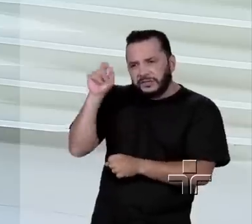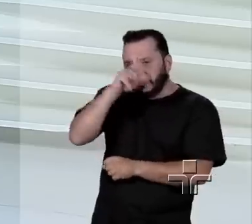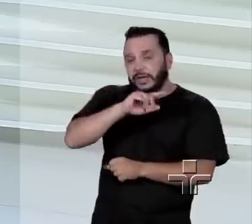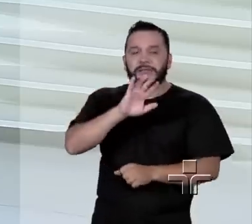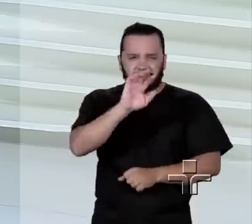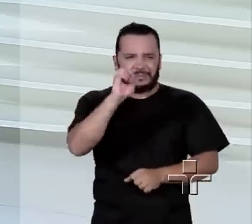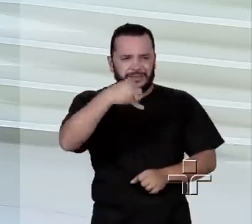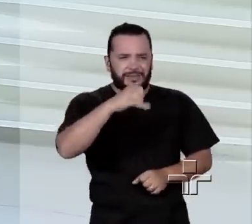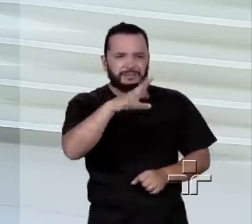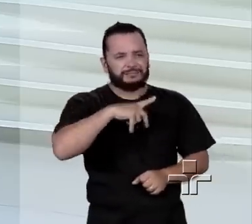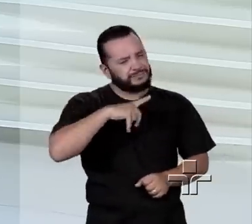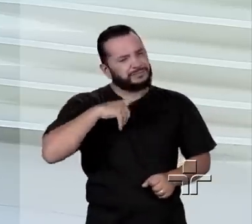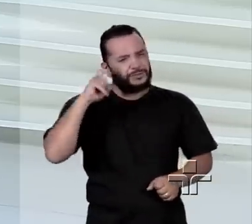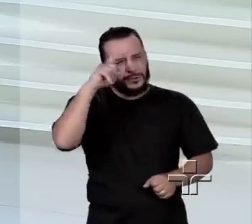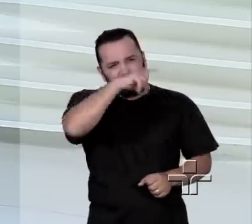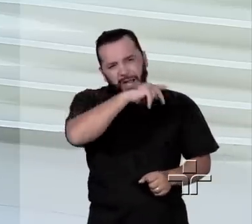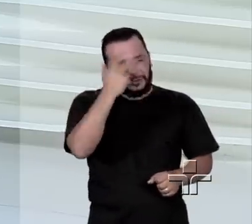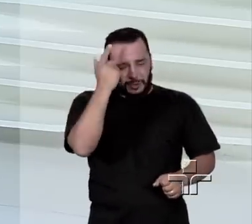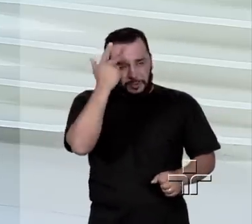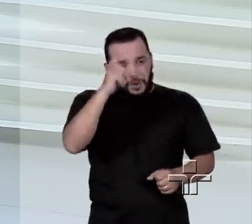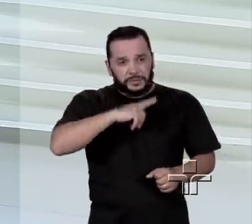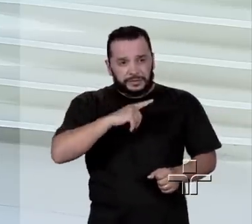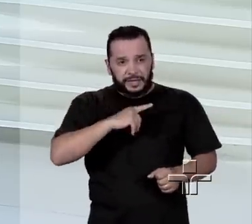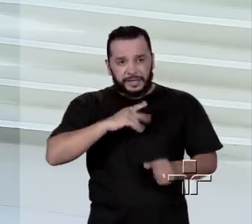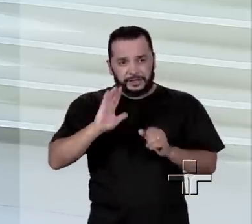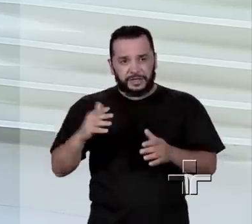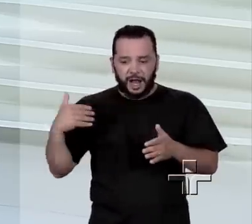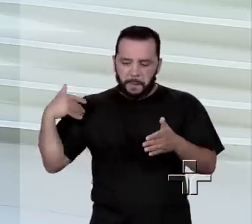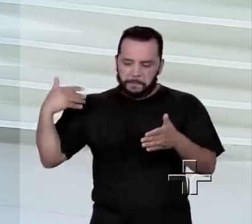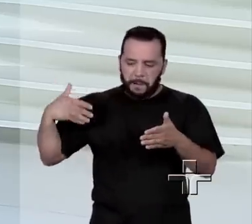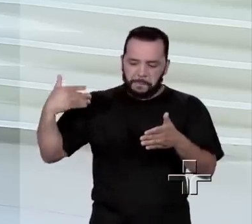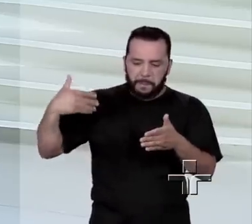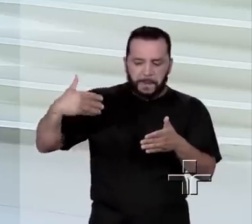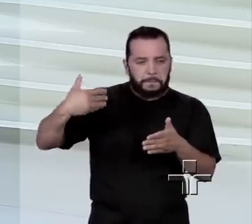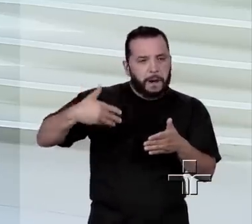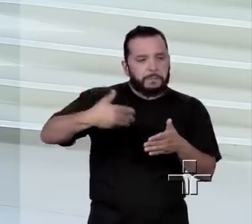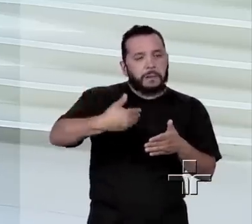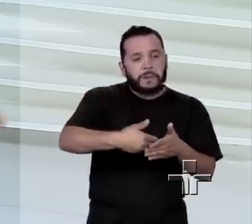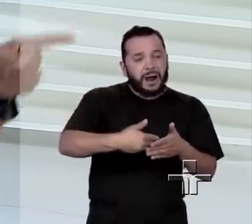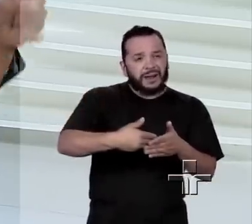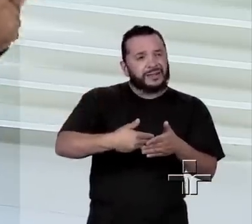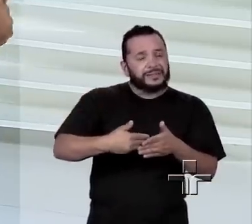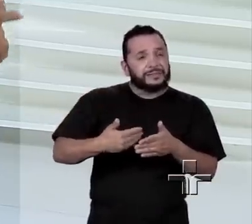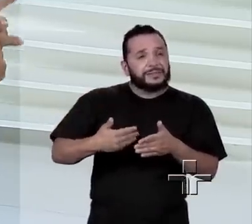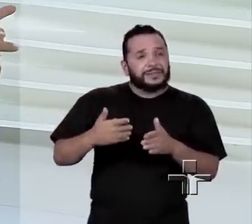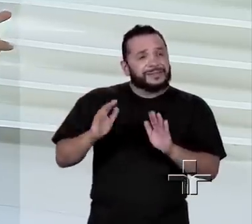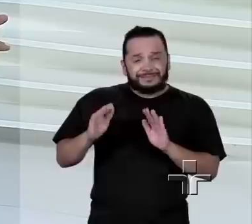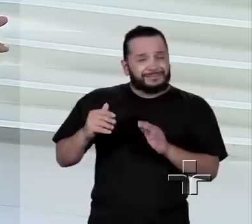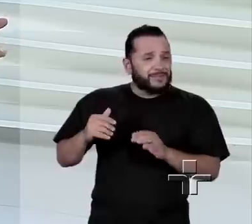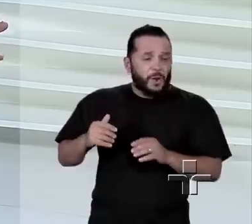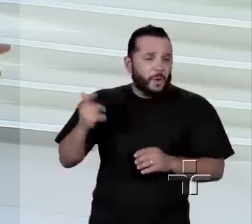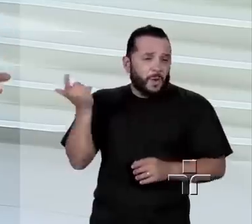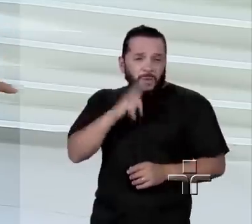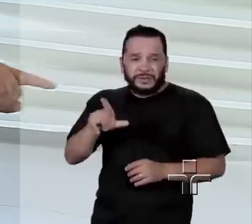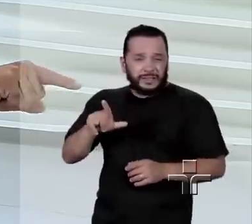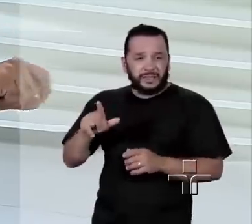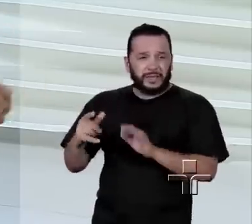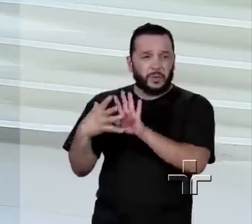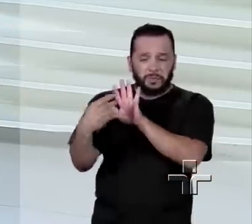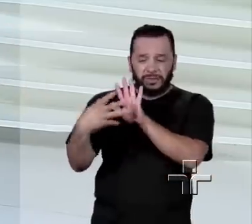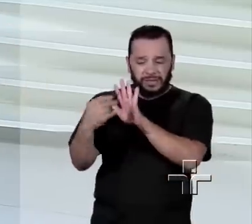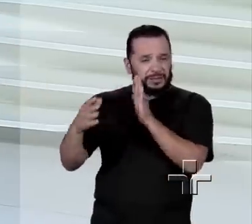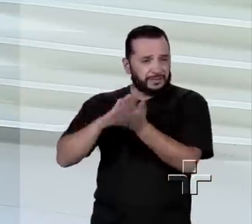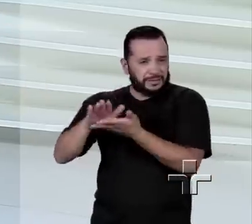de um processo onde a composição de governos, e não deu certo esse modelo, está